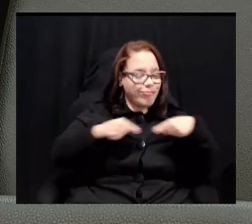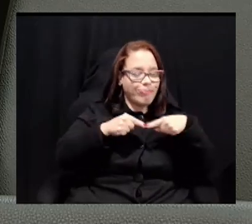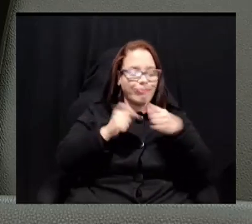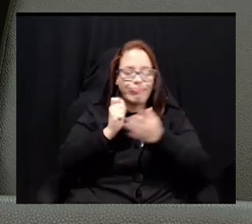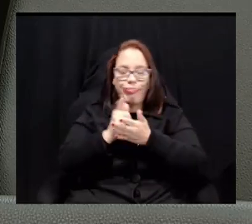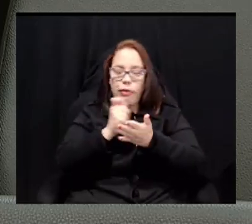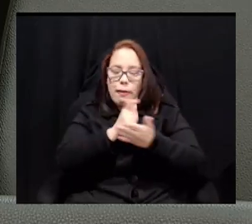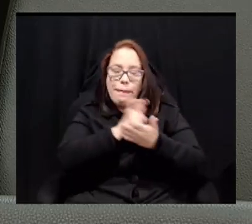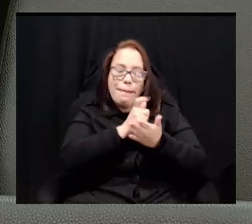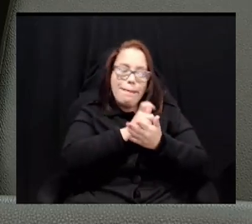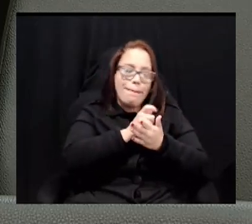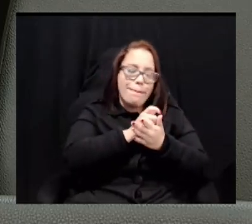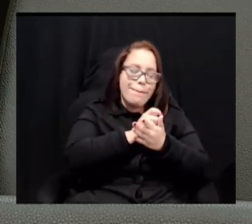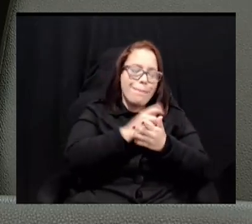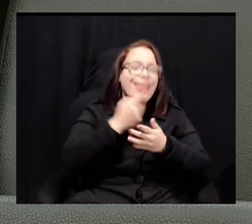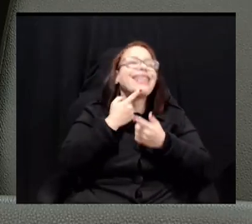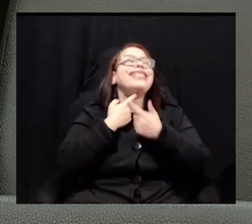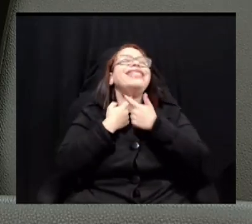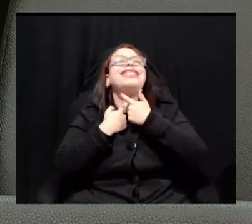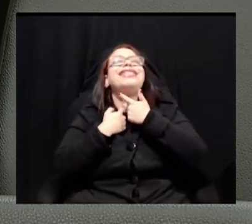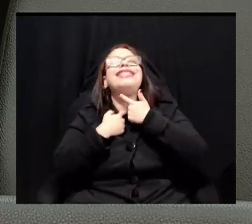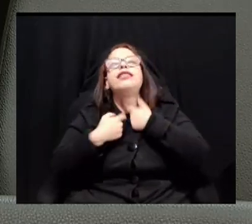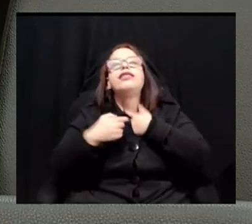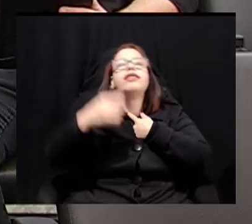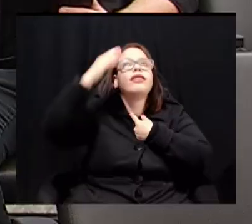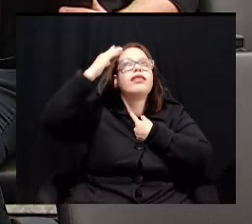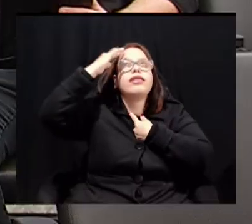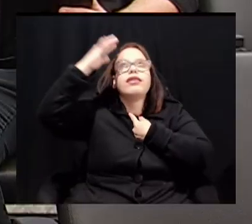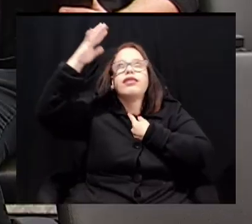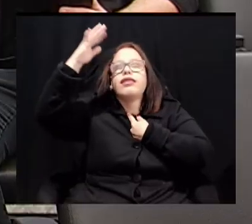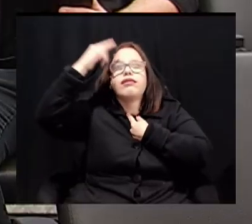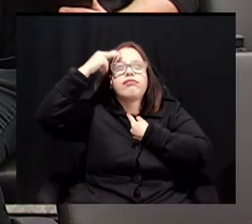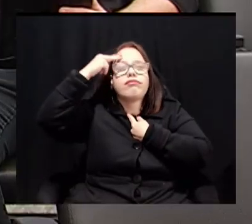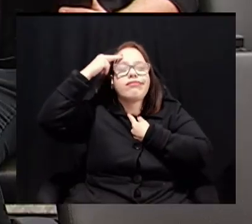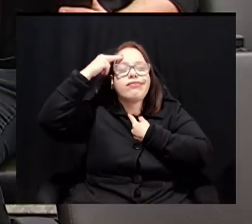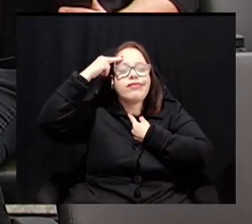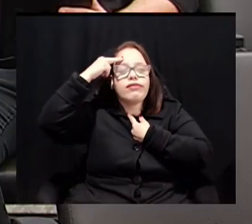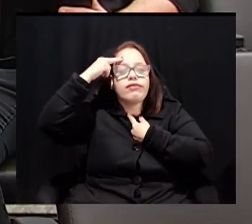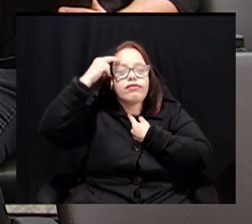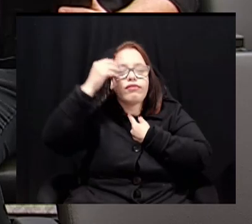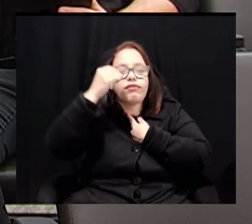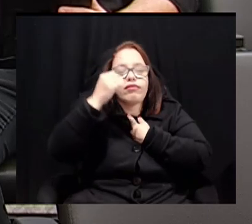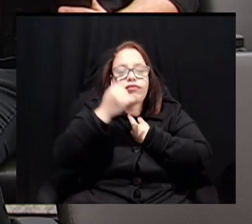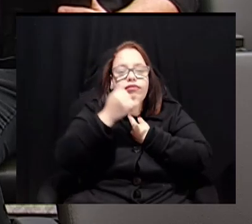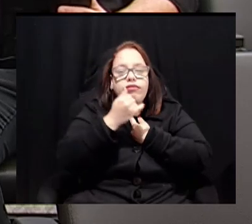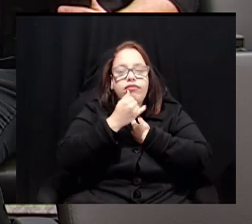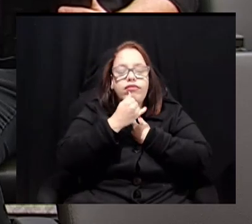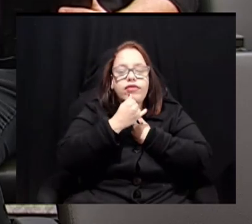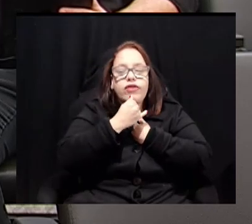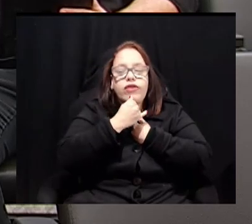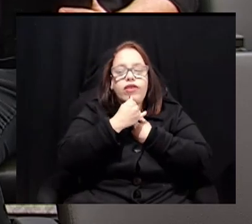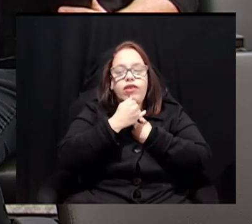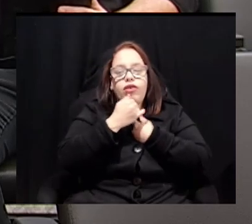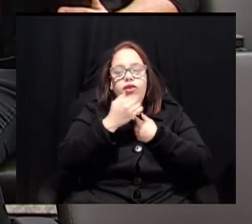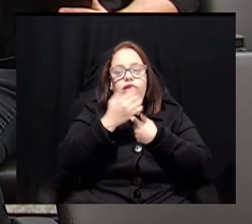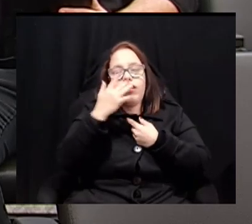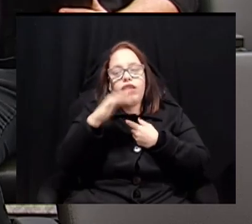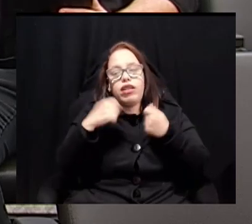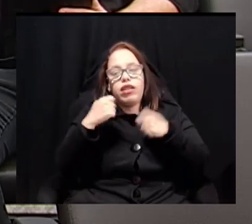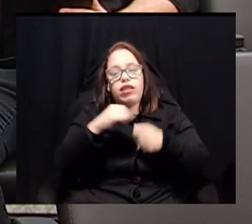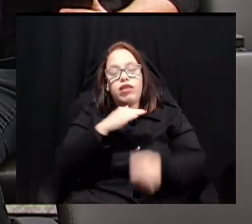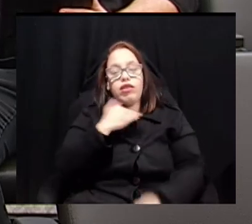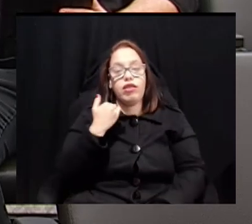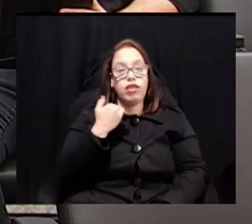há um desejo, há um sonho. E isso acaba frustrando quando há perda. Seja por aborto